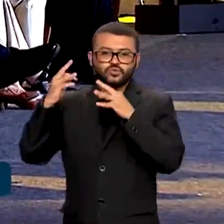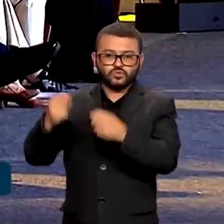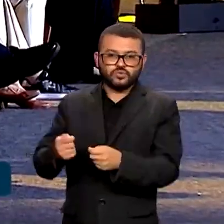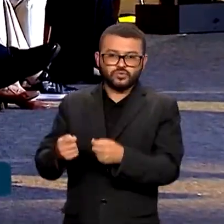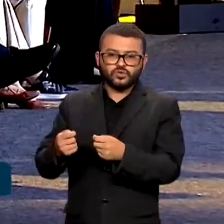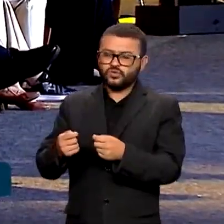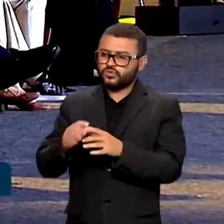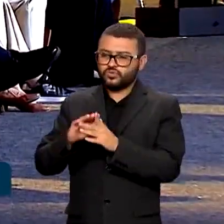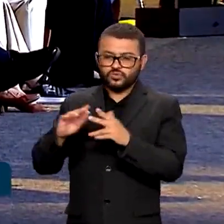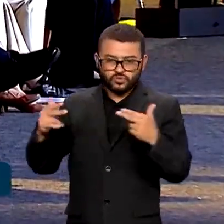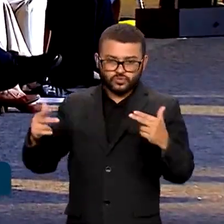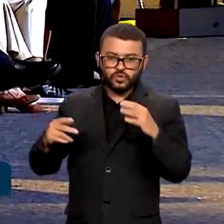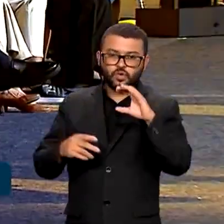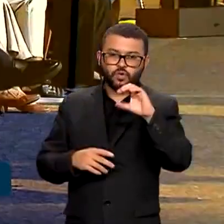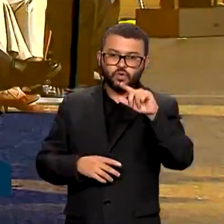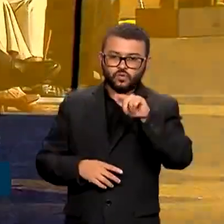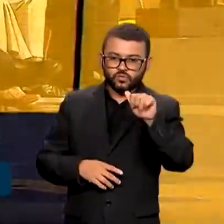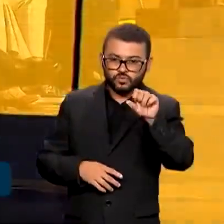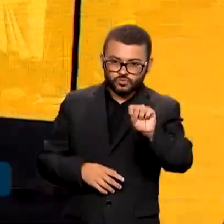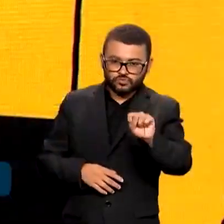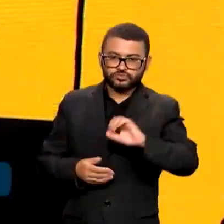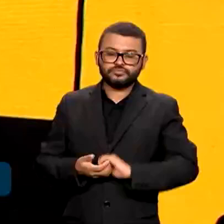os Congos.